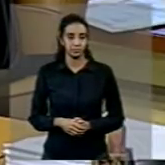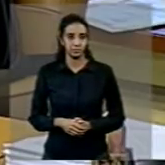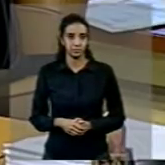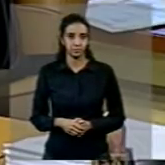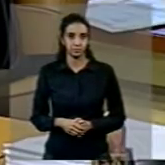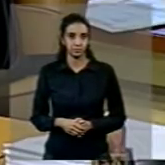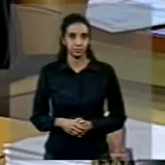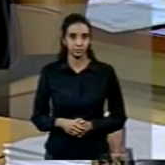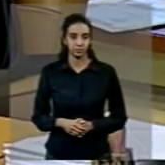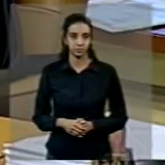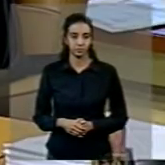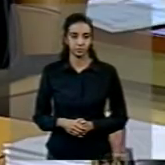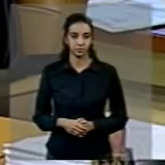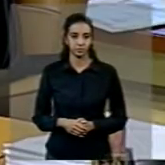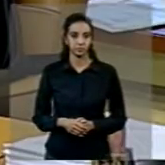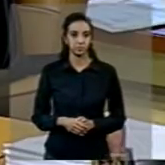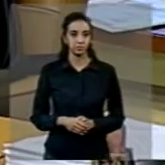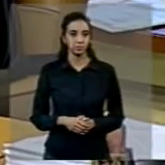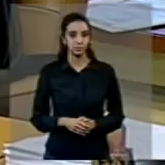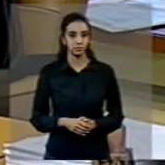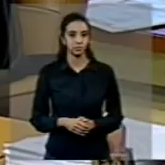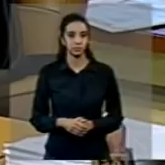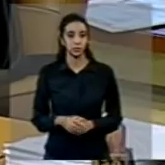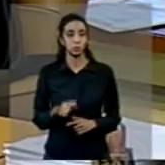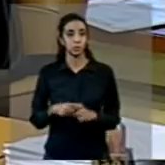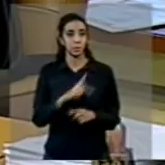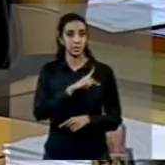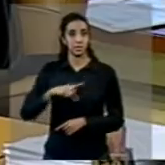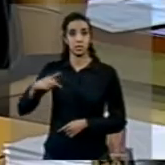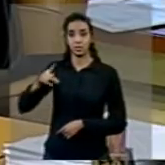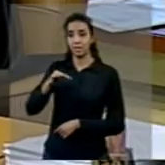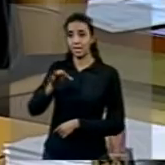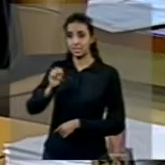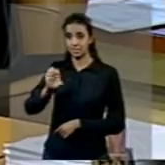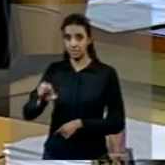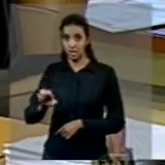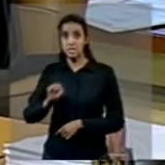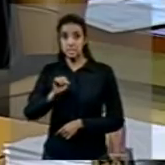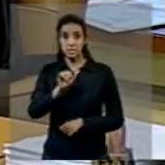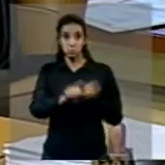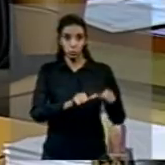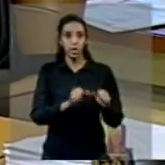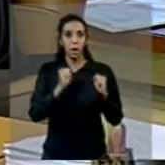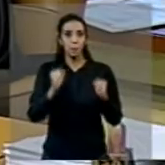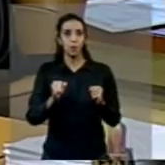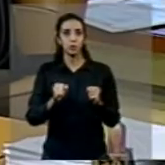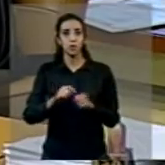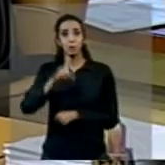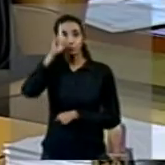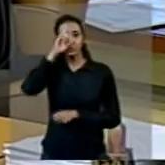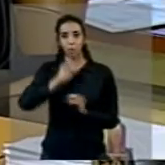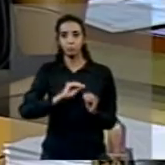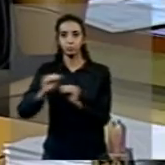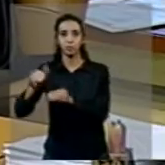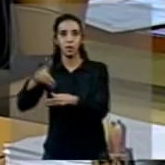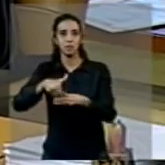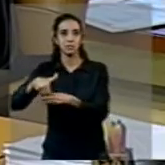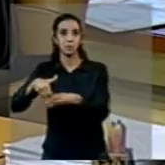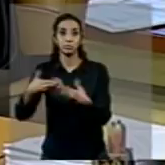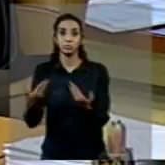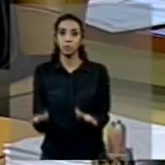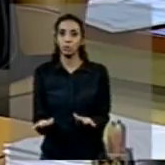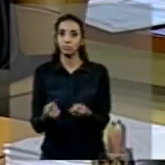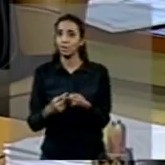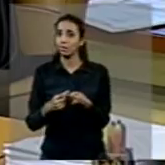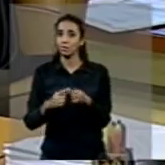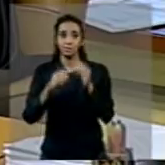do que afirma a presidência do TSE, comprometendo o calendário, acaba-se por violar a norma constitucional